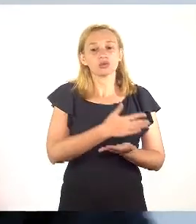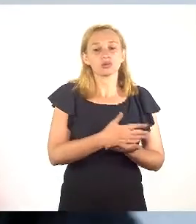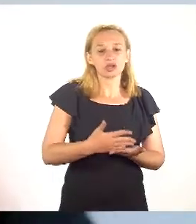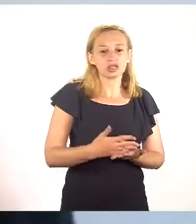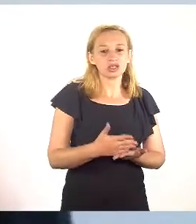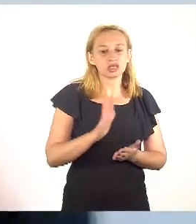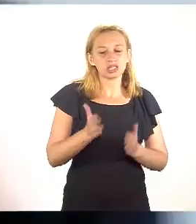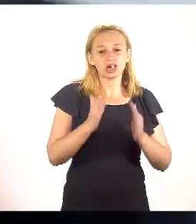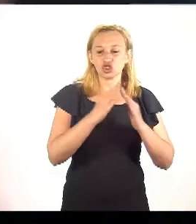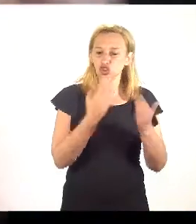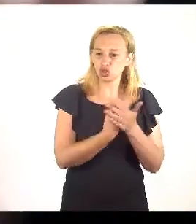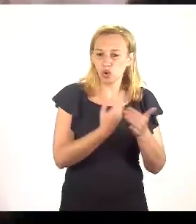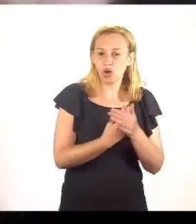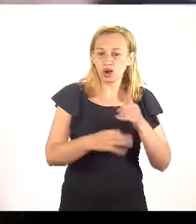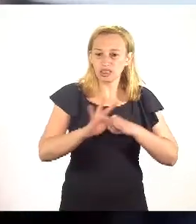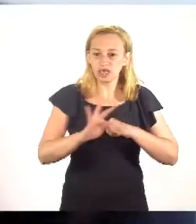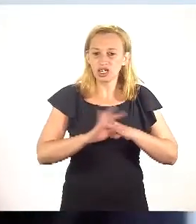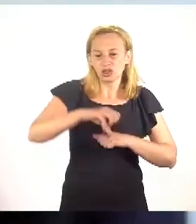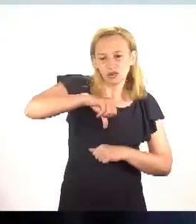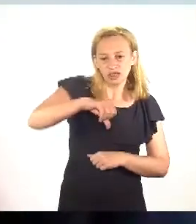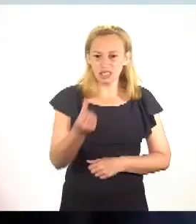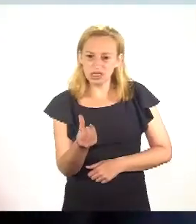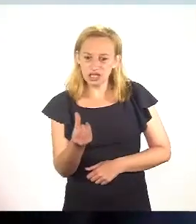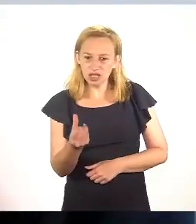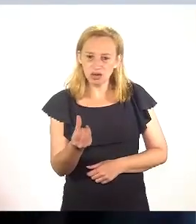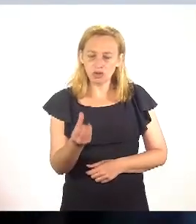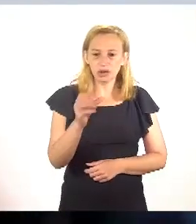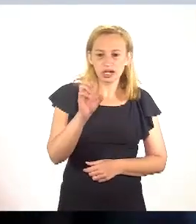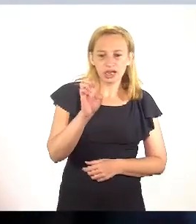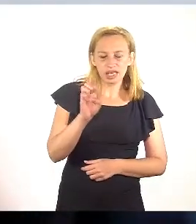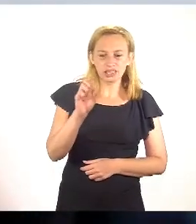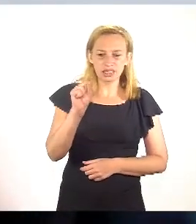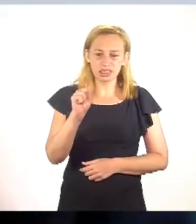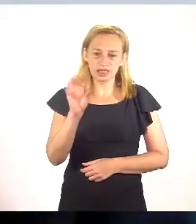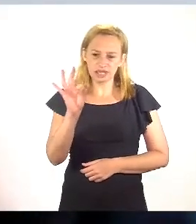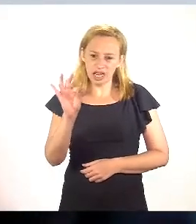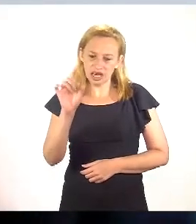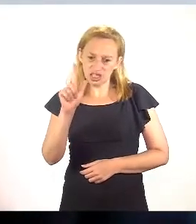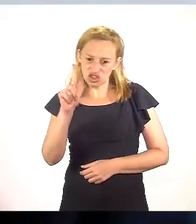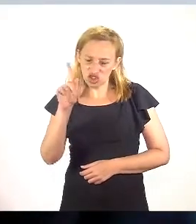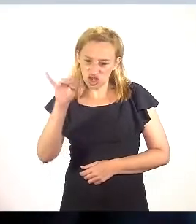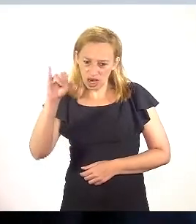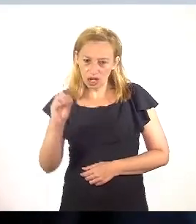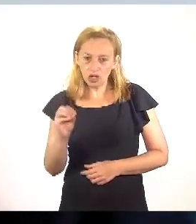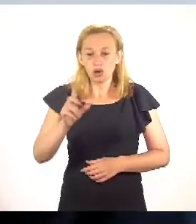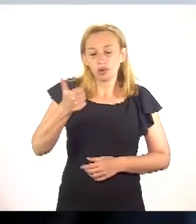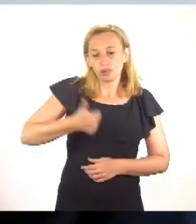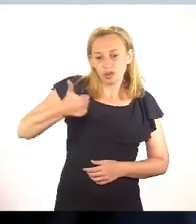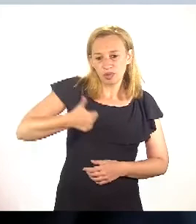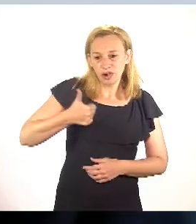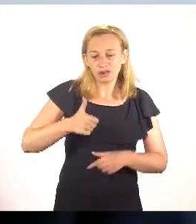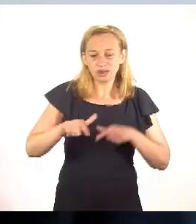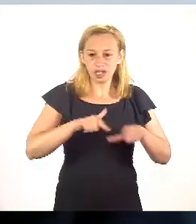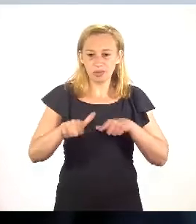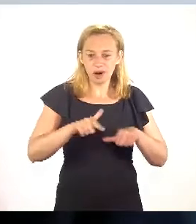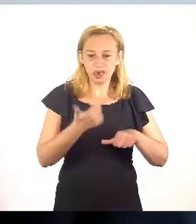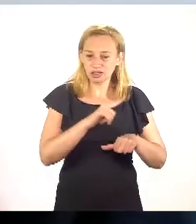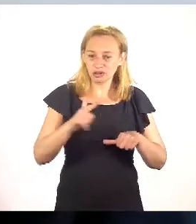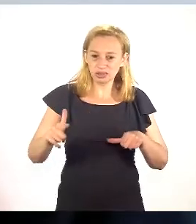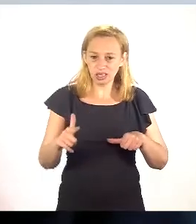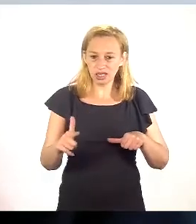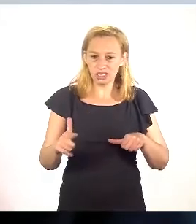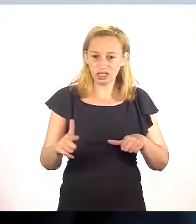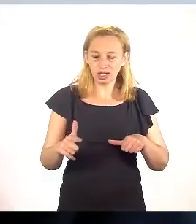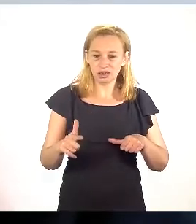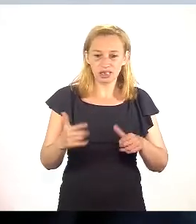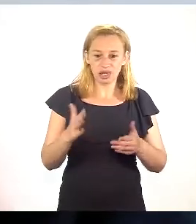na escola técnica, comecei em 96 como estagiário. O primeiro trabalho, que nem existe a profissão mais, era desenhista